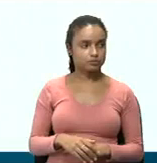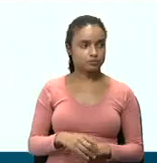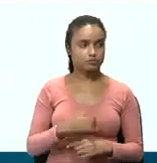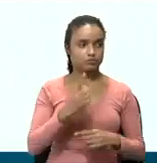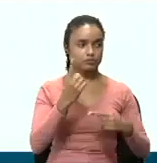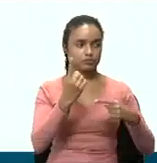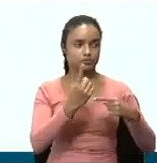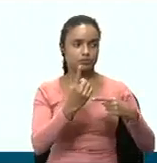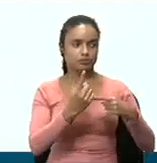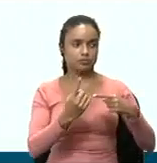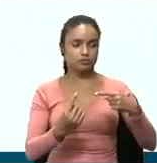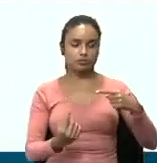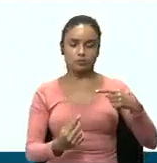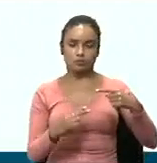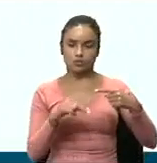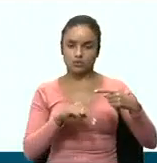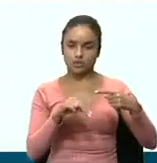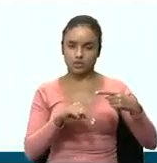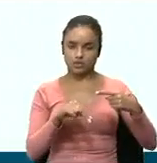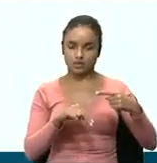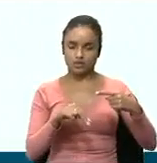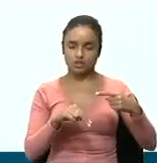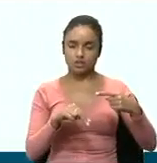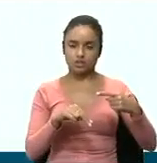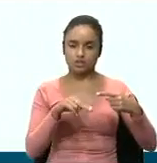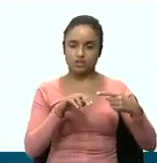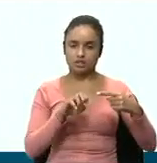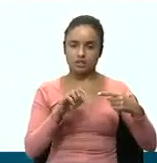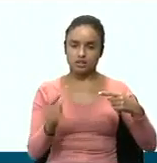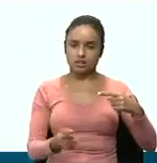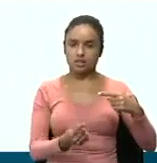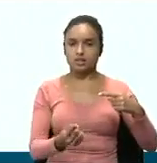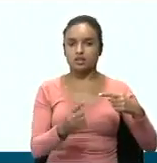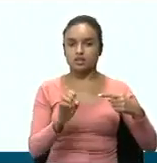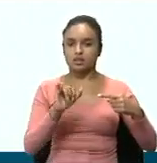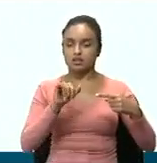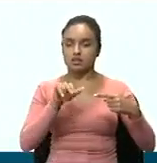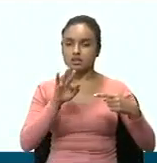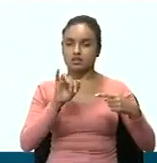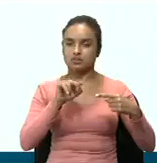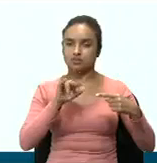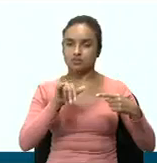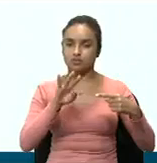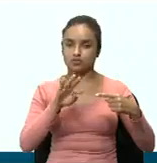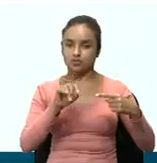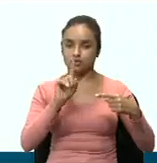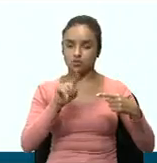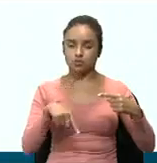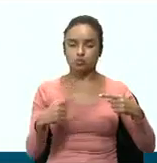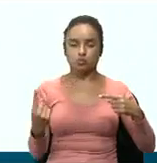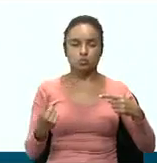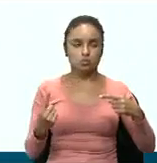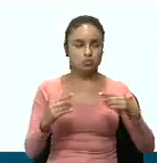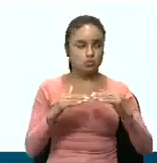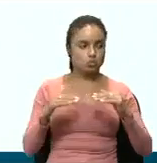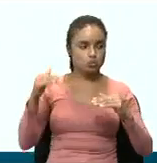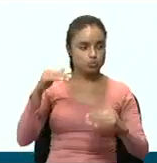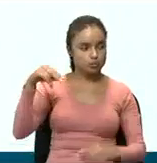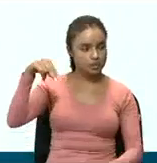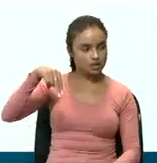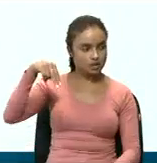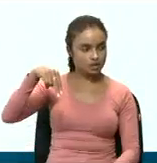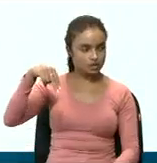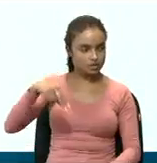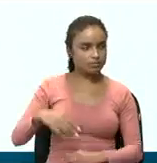limite de n tendendo a infinito de 1 sobre n,